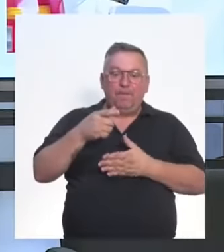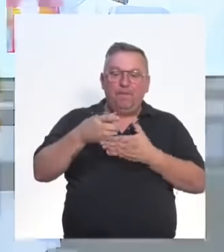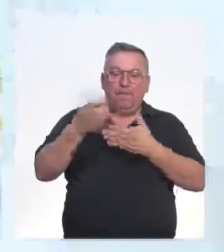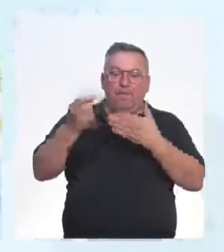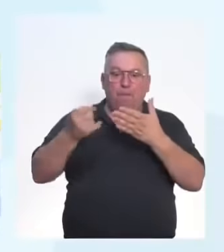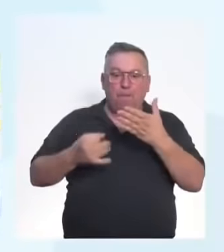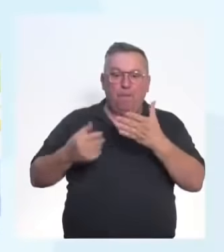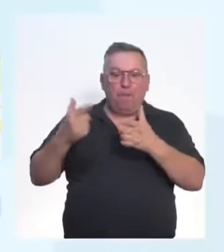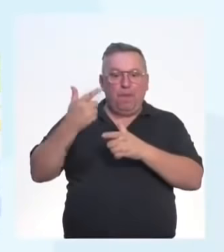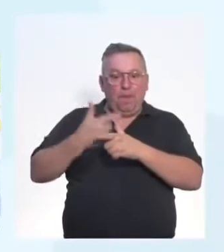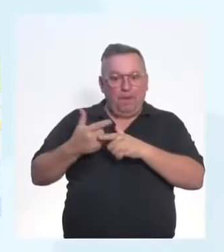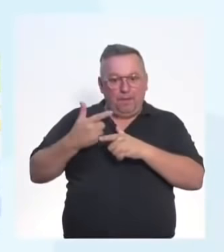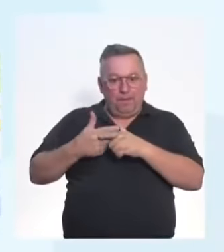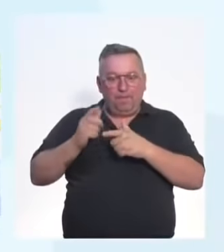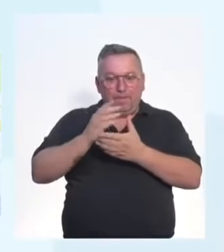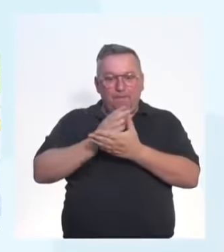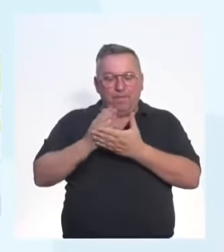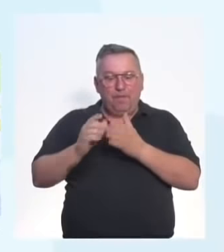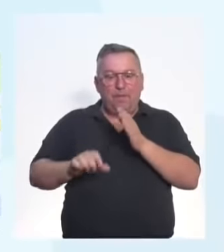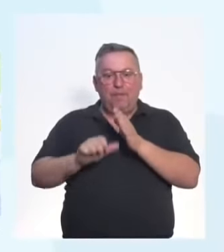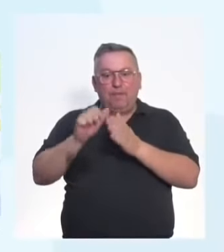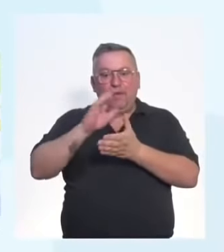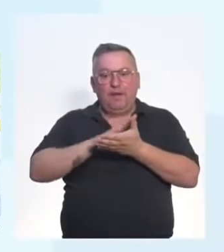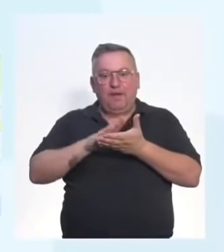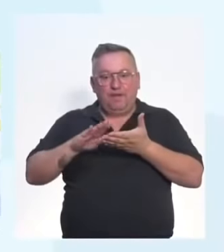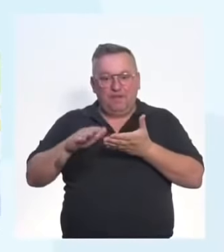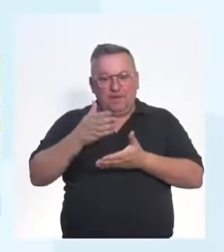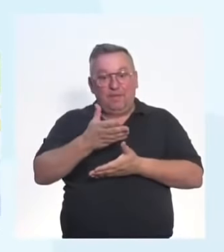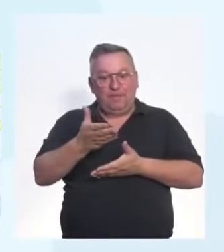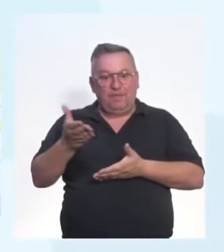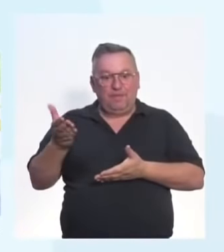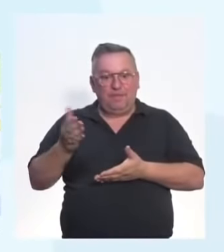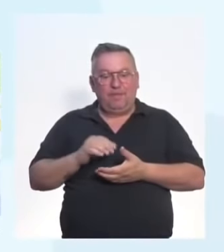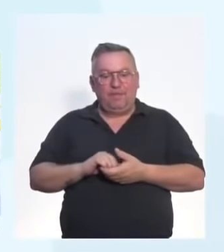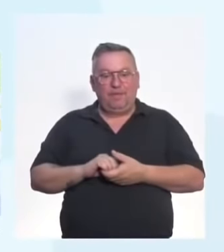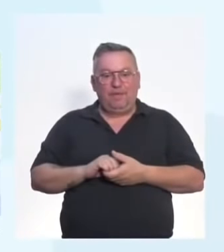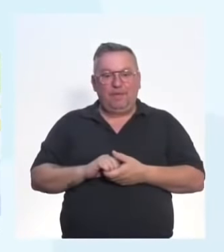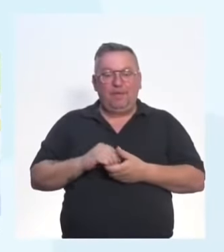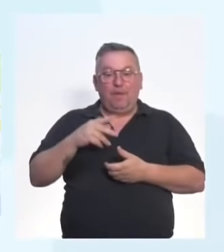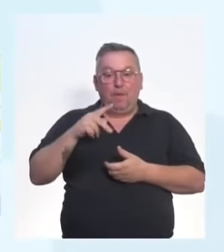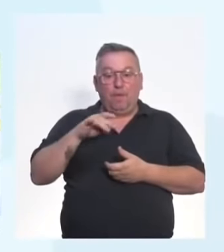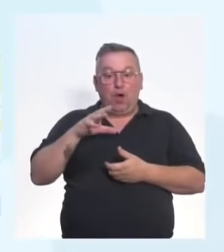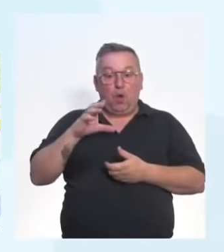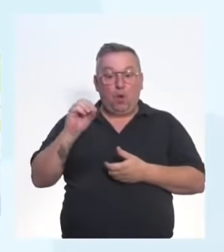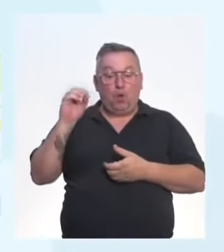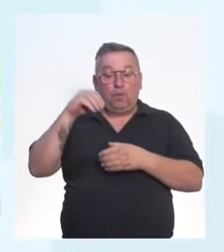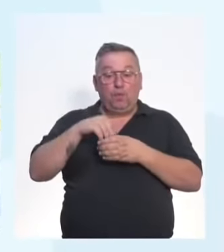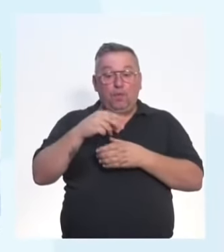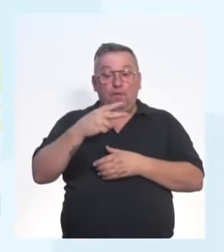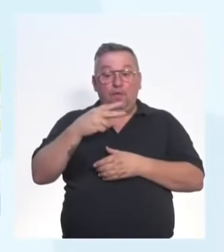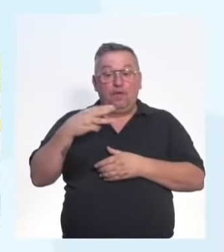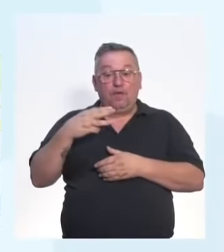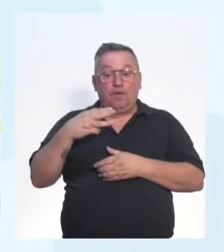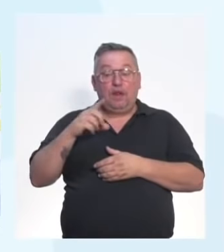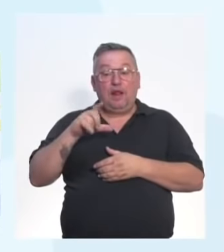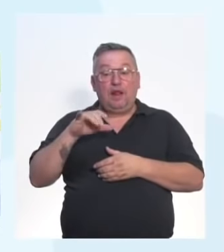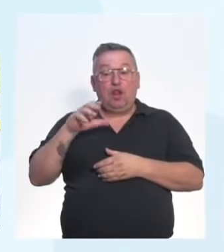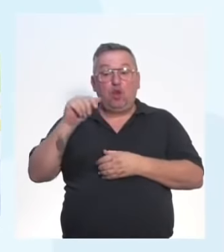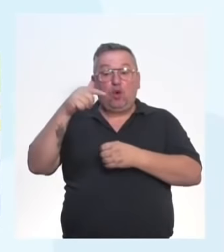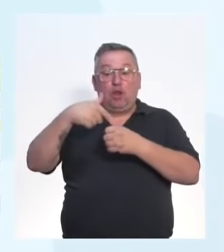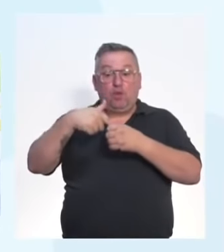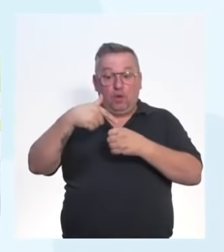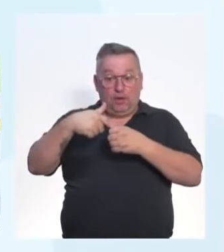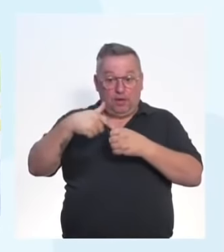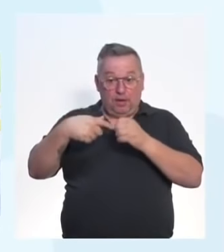do problema e já aparece a primeira atividade para vocês, ok? Paulo abasteceu 23 litros de combustível lá no